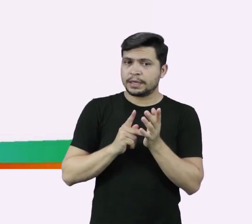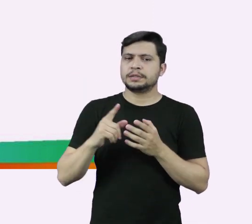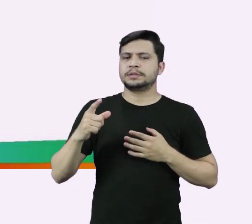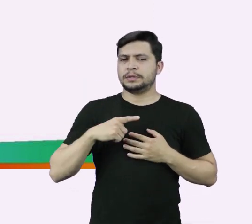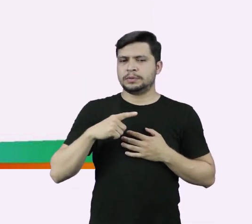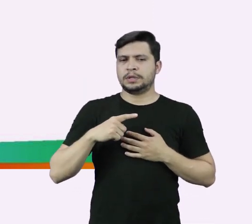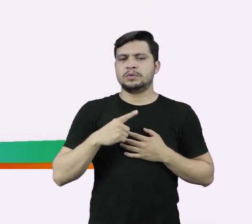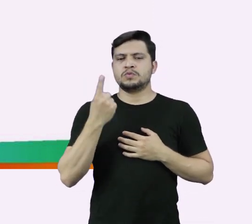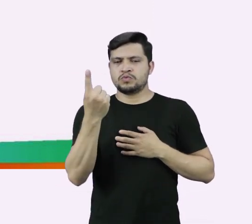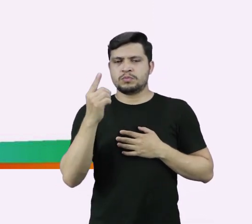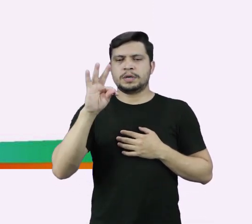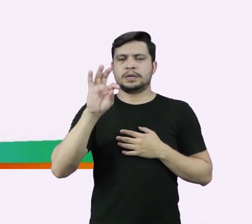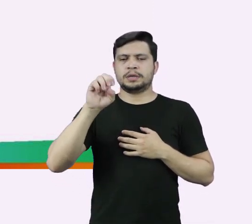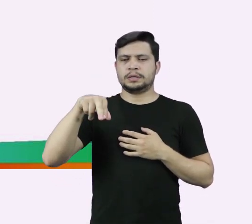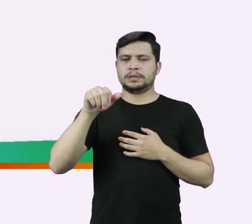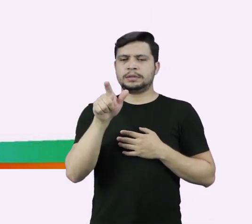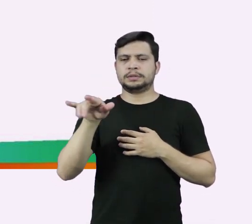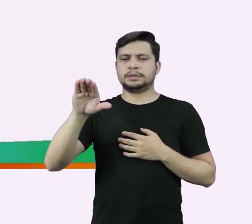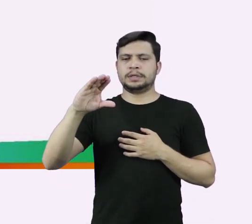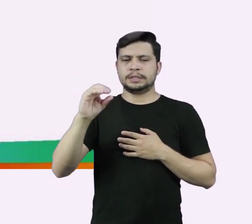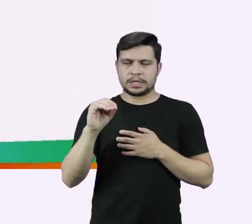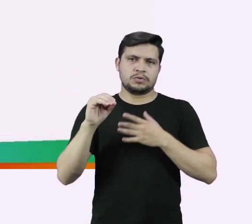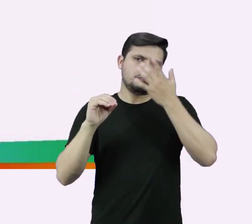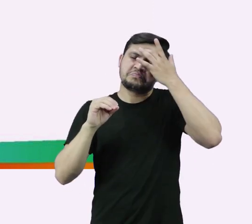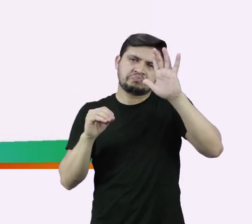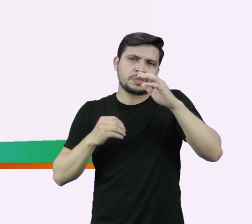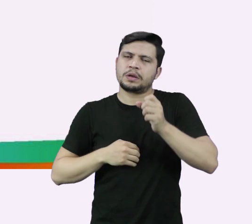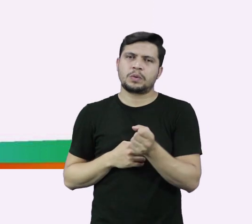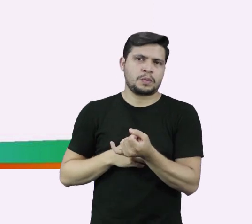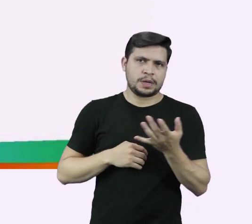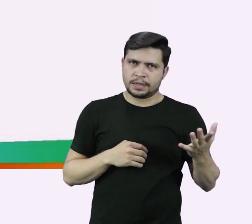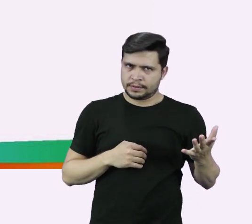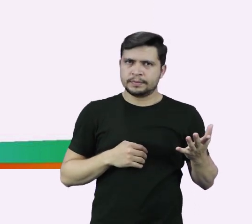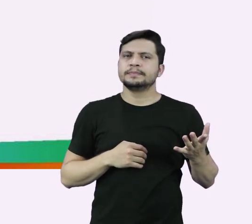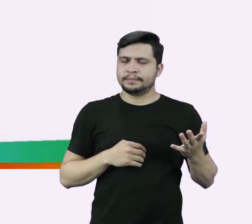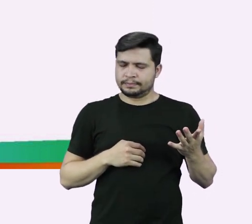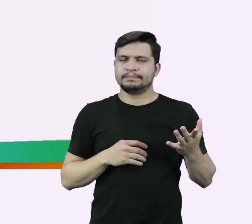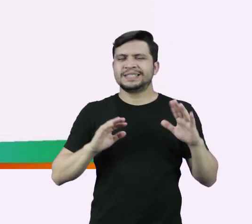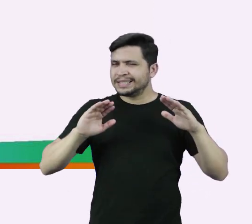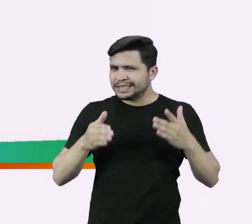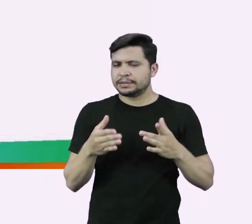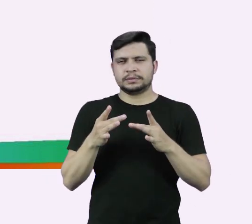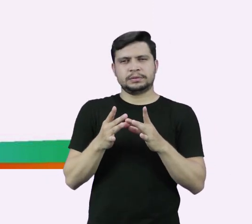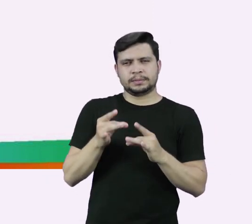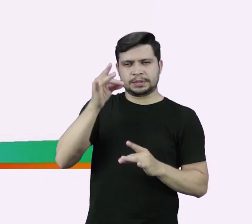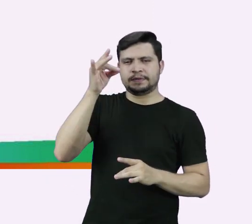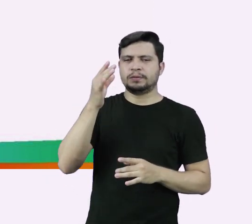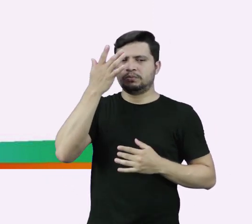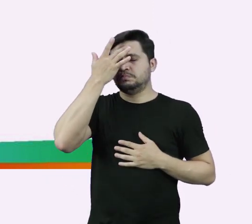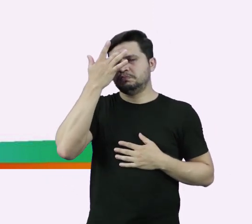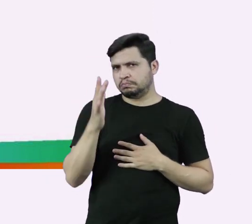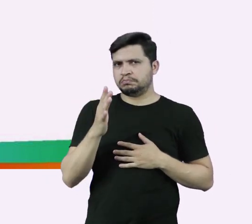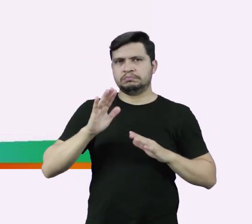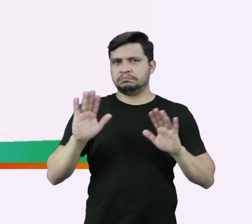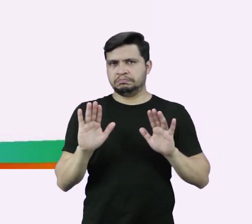uma tensão que eu não sei, na verdade, especificamente, porque ele está falando que vai fazer uma associação de